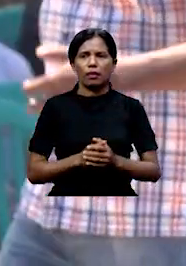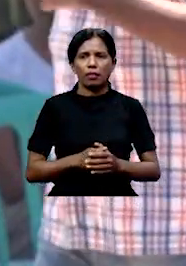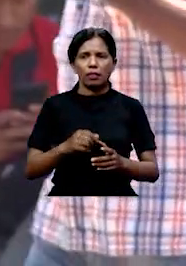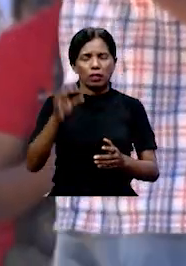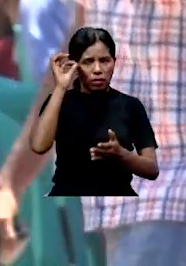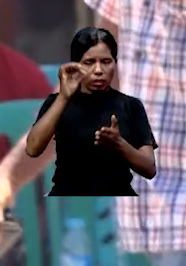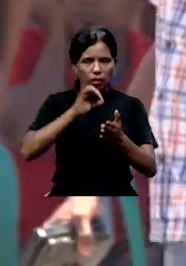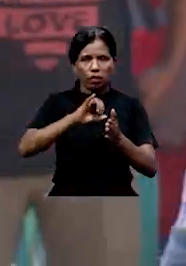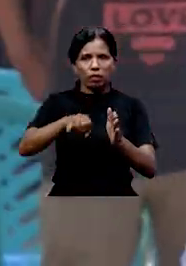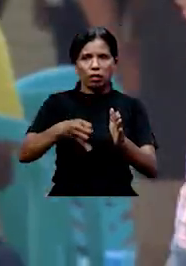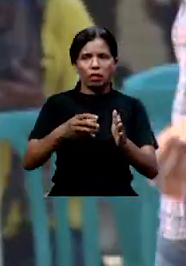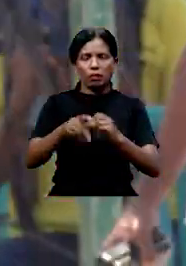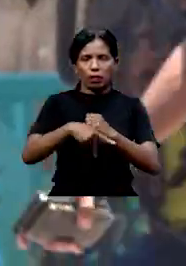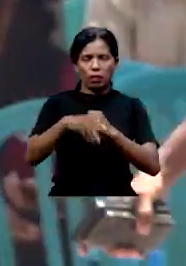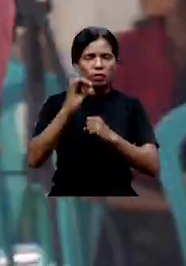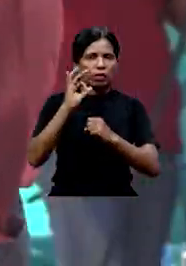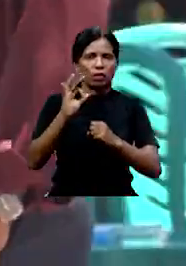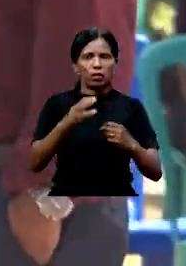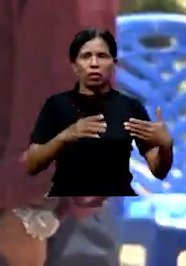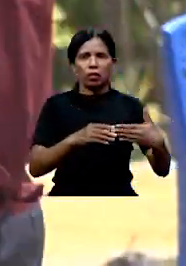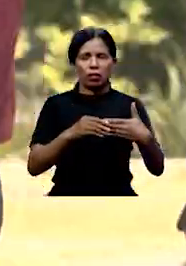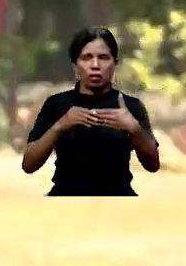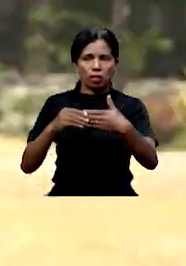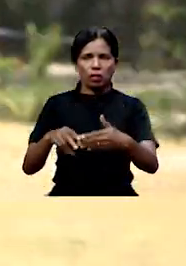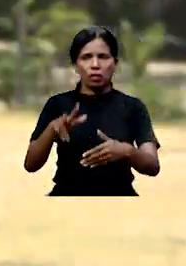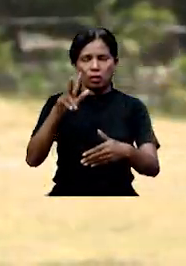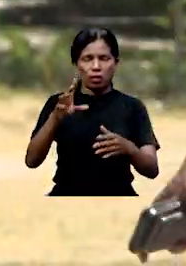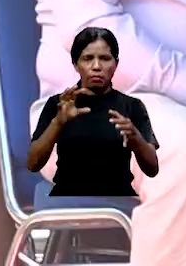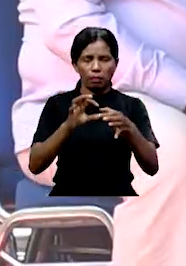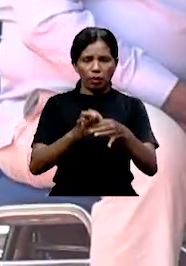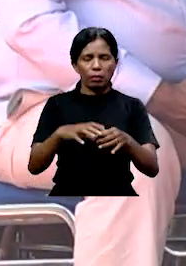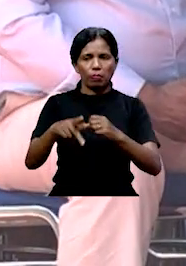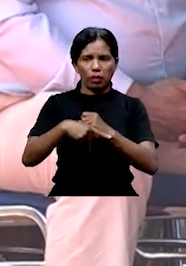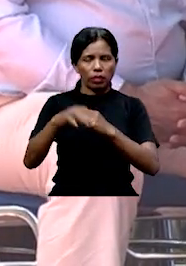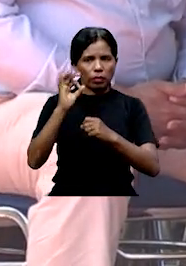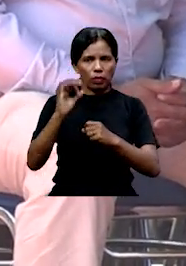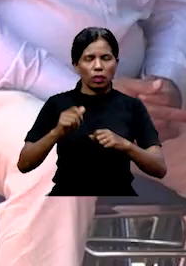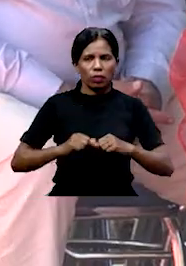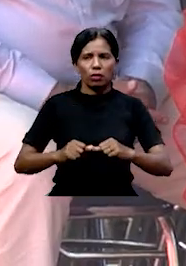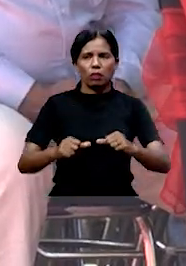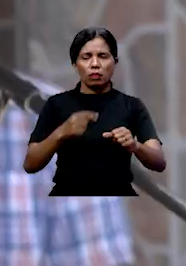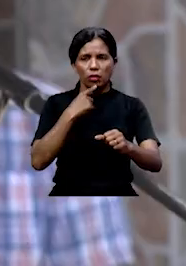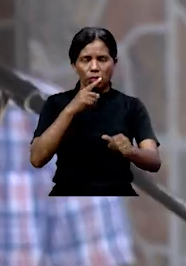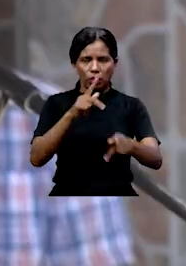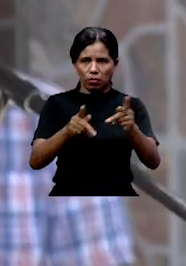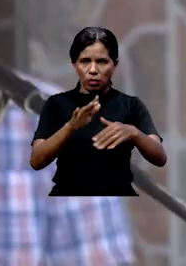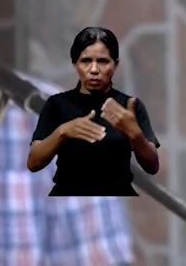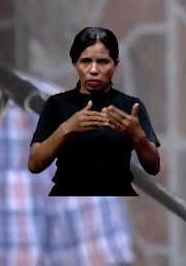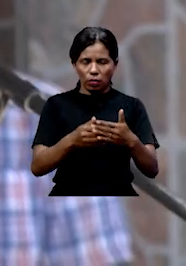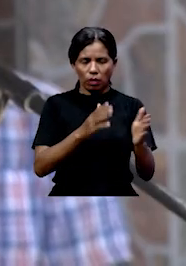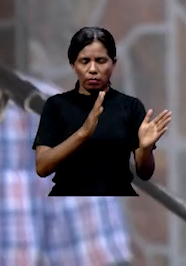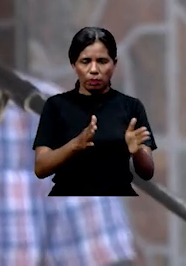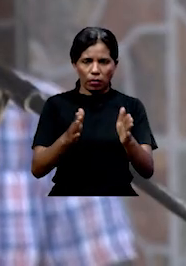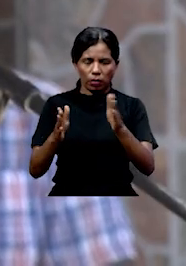secretário geral Fretilin no líder segundo geração membro comitê central Fretilin Mos continua encoraja parte hotu ato preparado